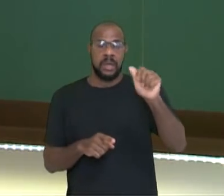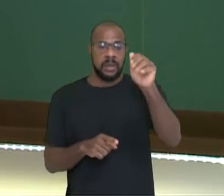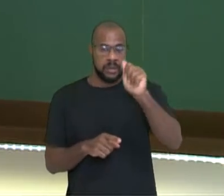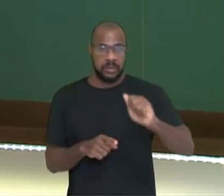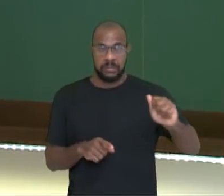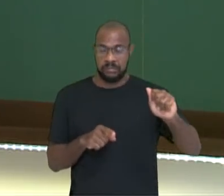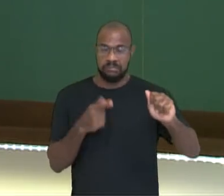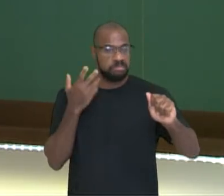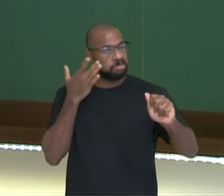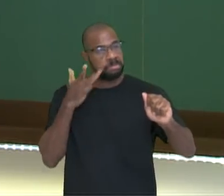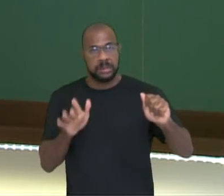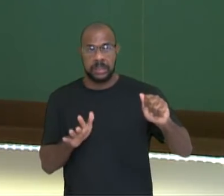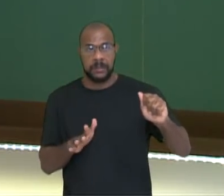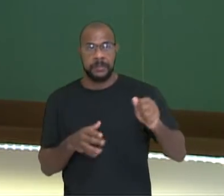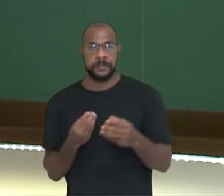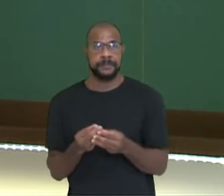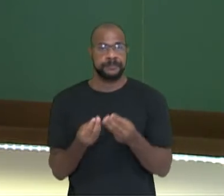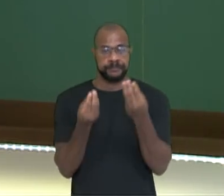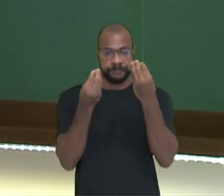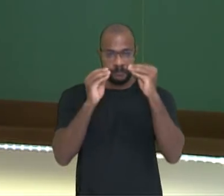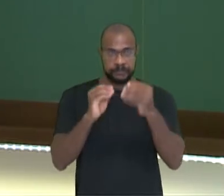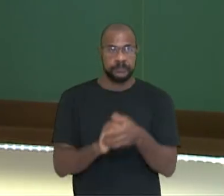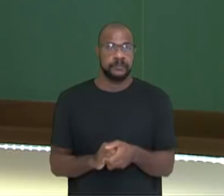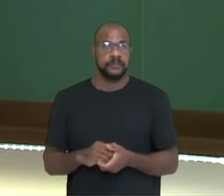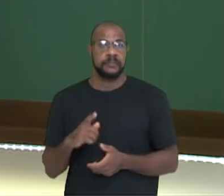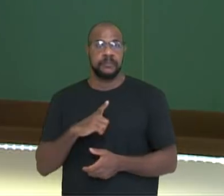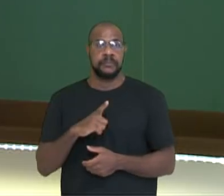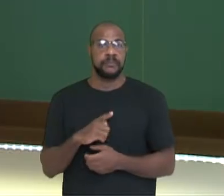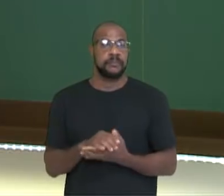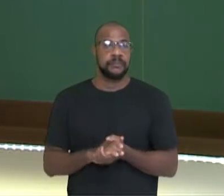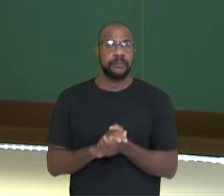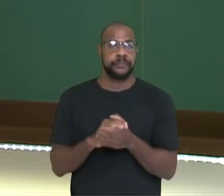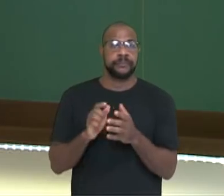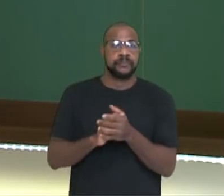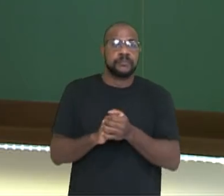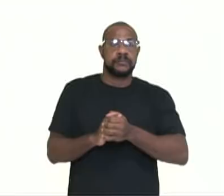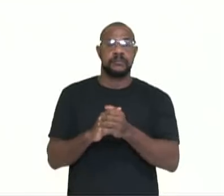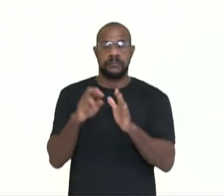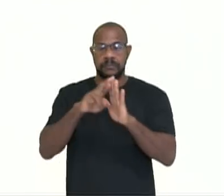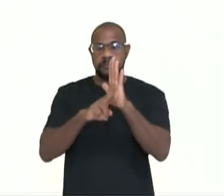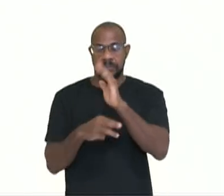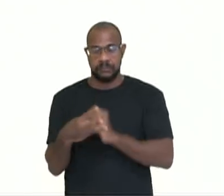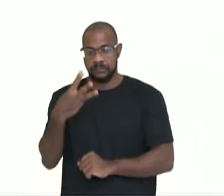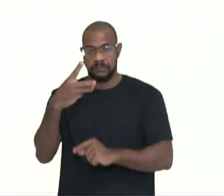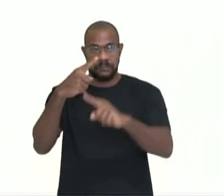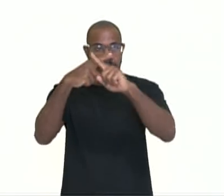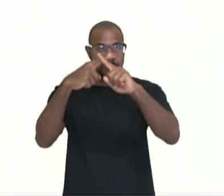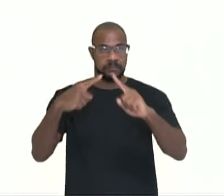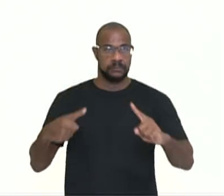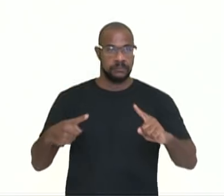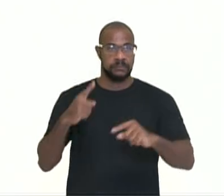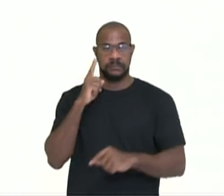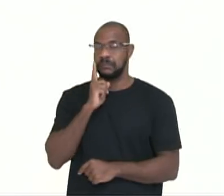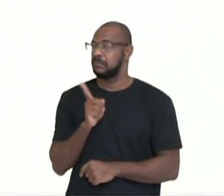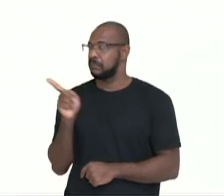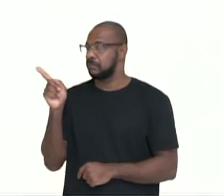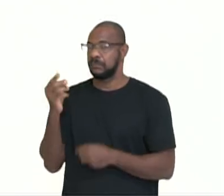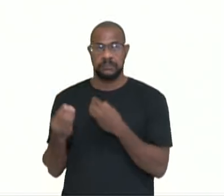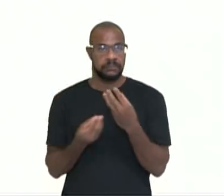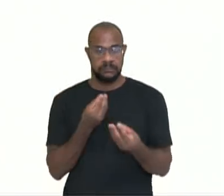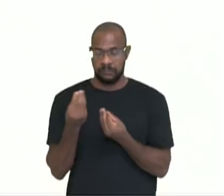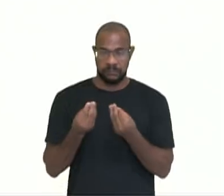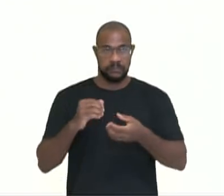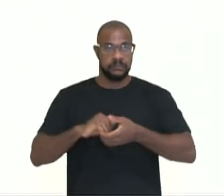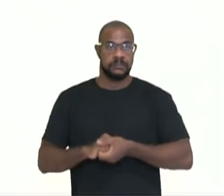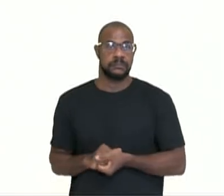princípio, né, até vocês se familiarizarem na resolução dos exercícios, a regra de 3 que é usada. Então, o comprimento para 2πr, que é a